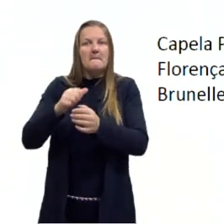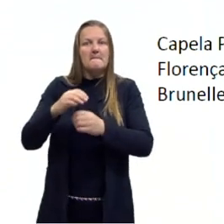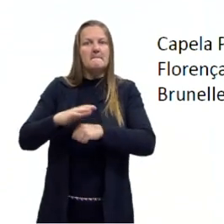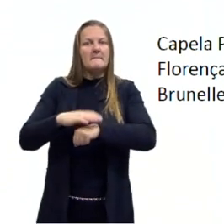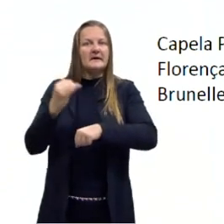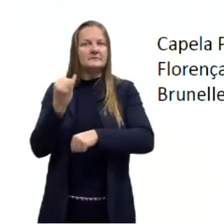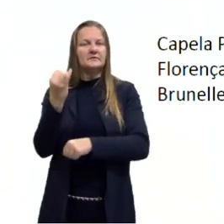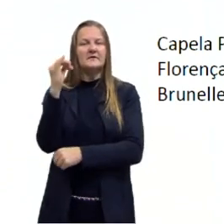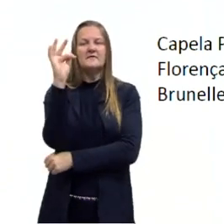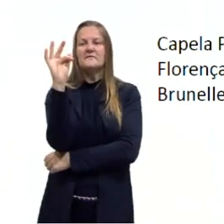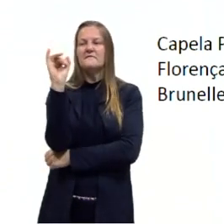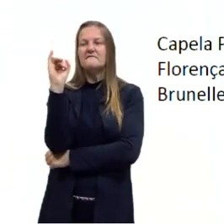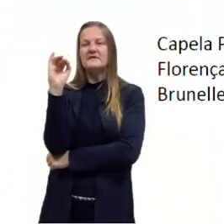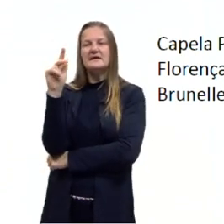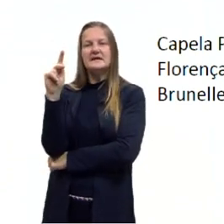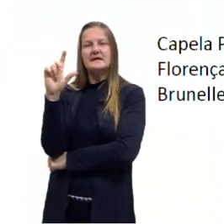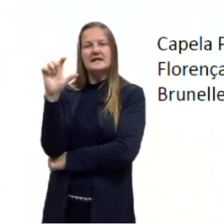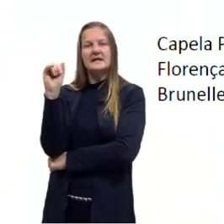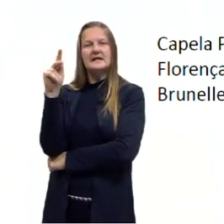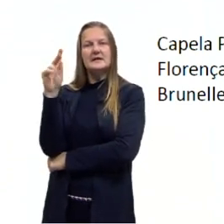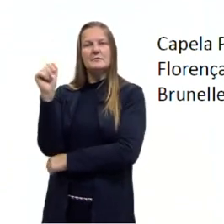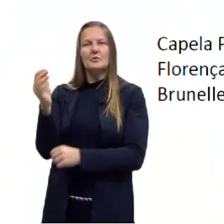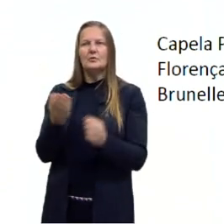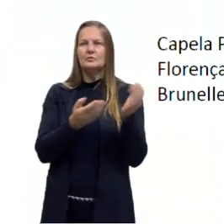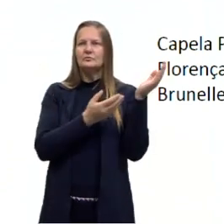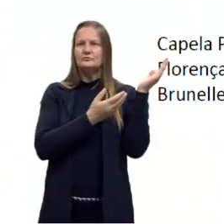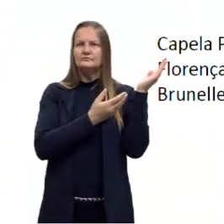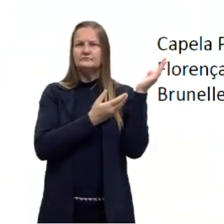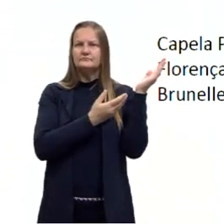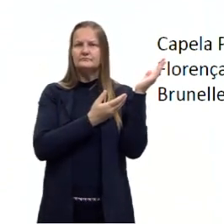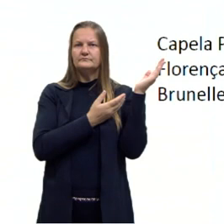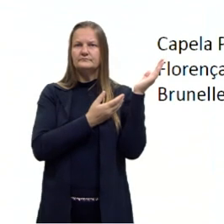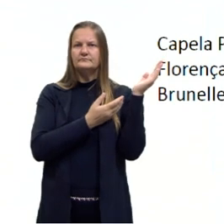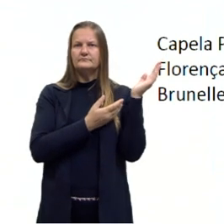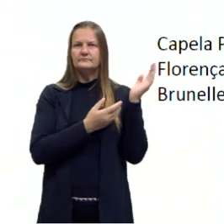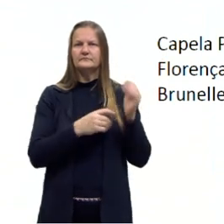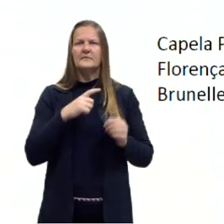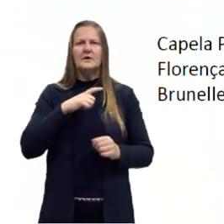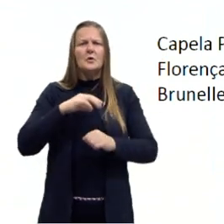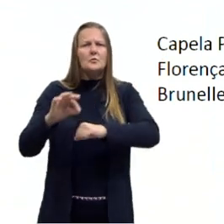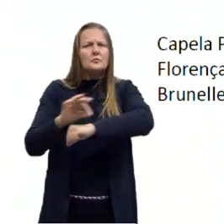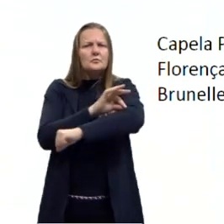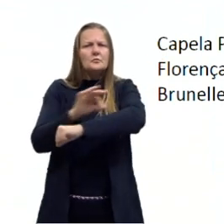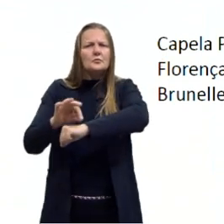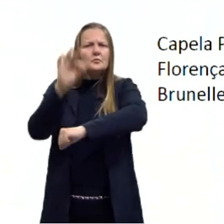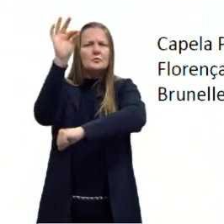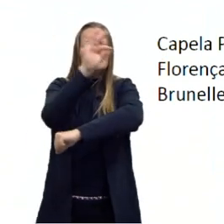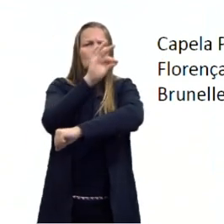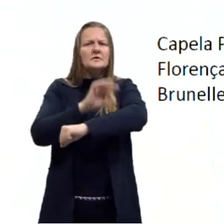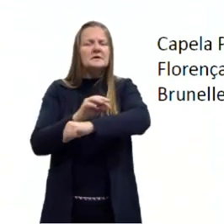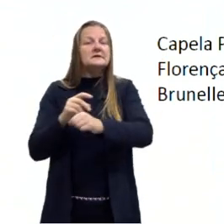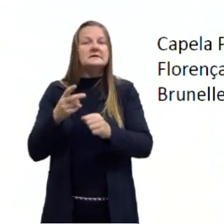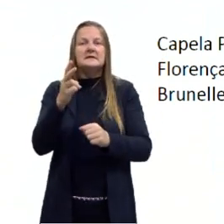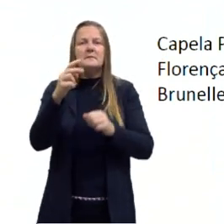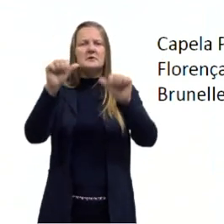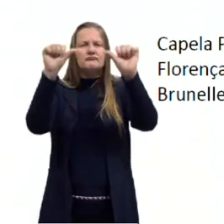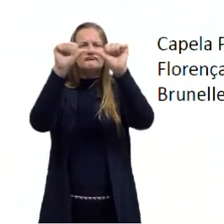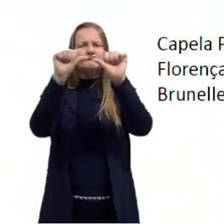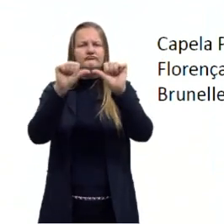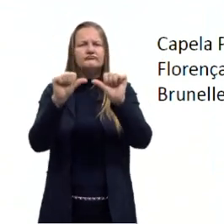o Filippo Bruna esc então Bruna Lessa que ele tem uma arquitetura com princípios de simetria